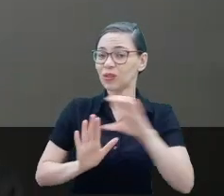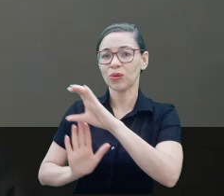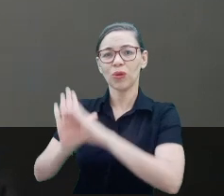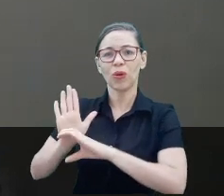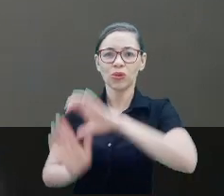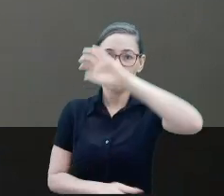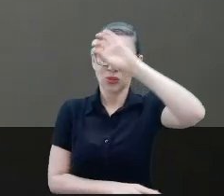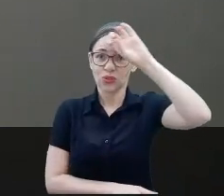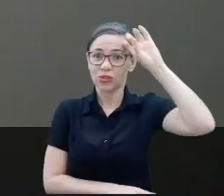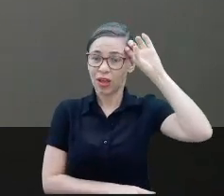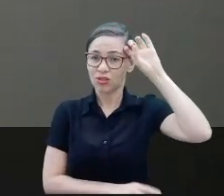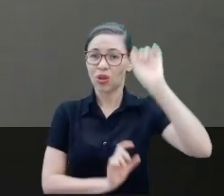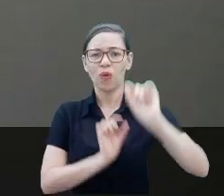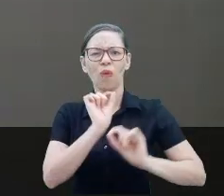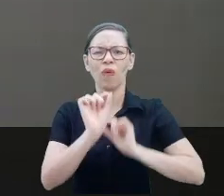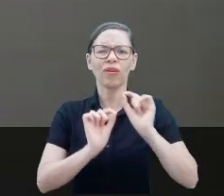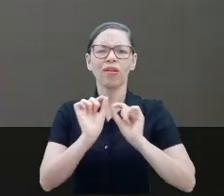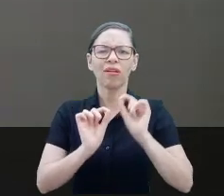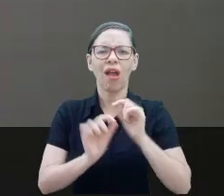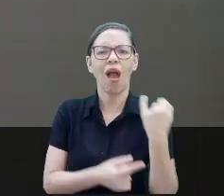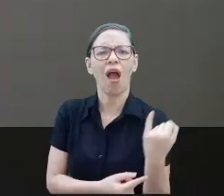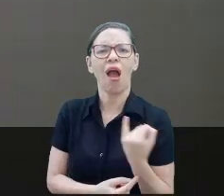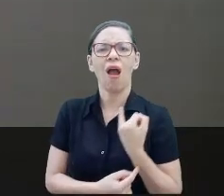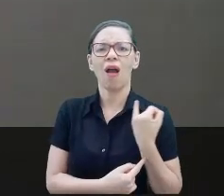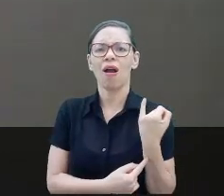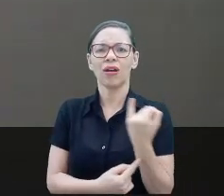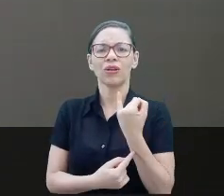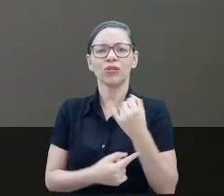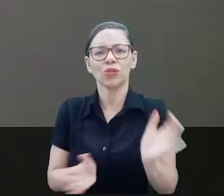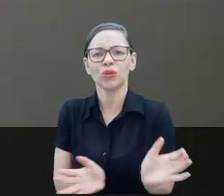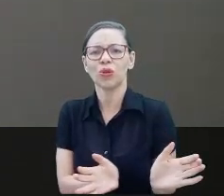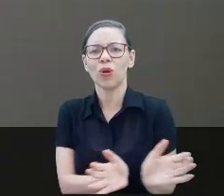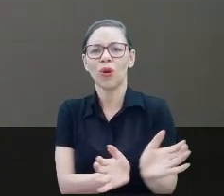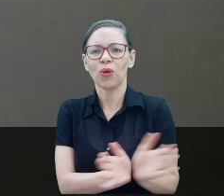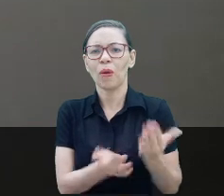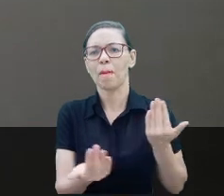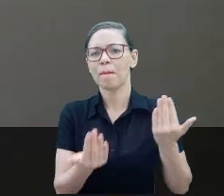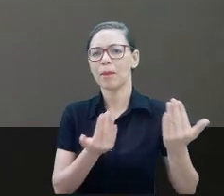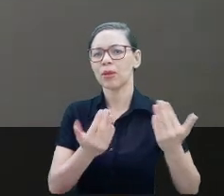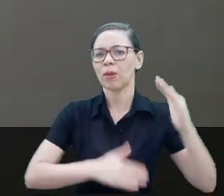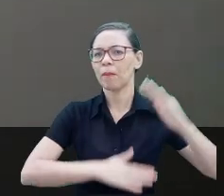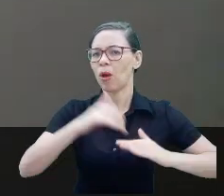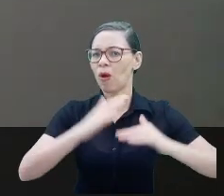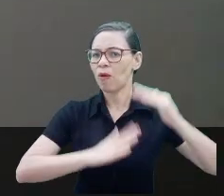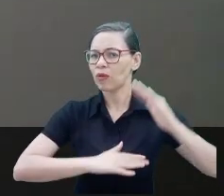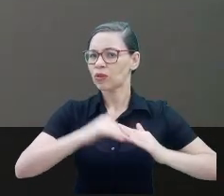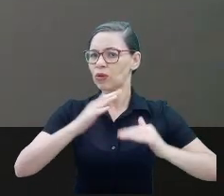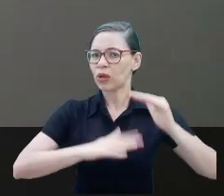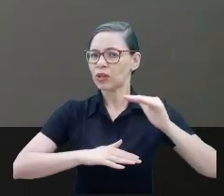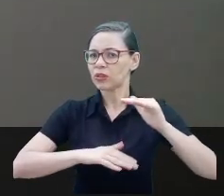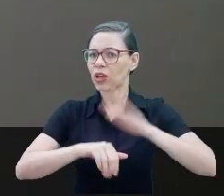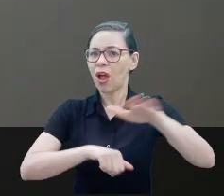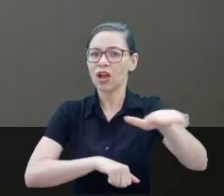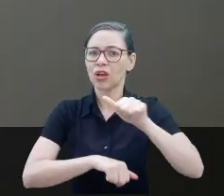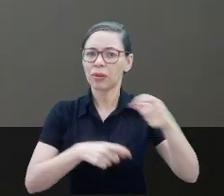princípios fundamentais, né, do nosso código de ética, mas também porque, especialmente, a nossa categoria profissional é convocada,